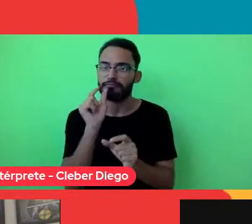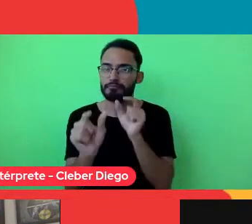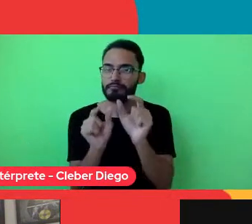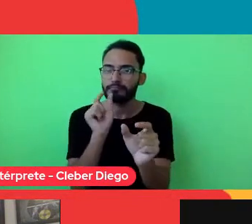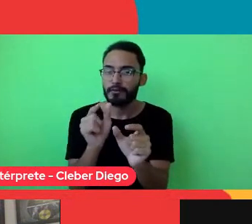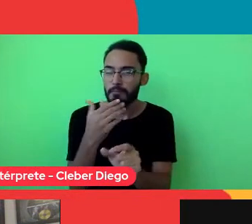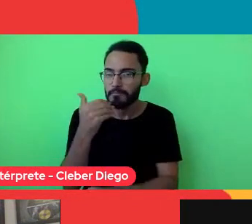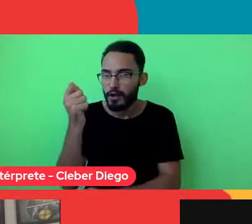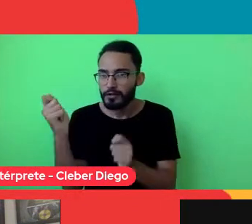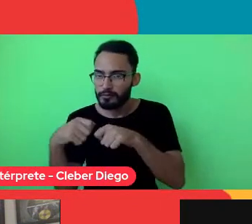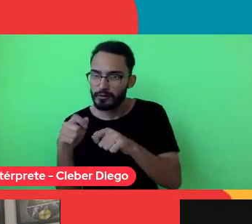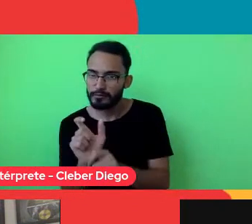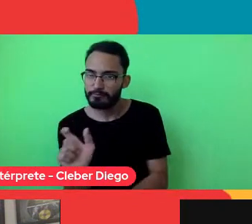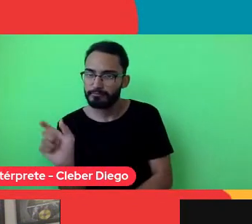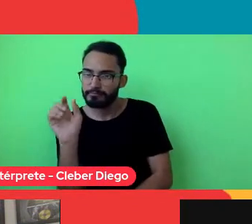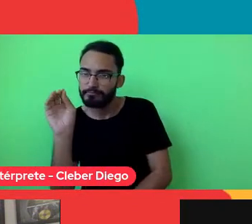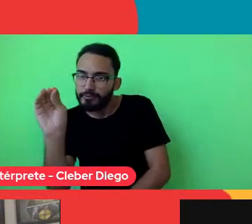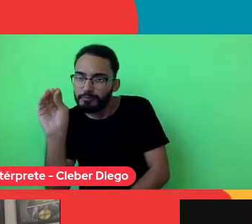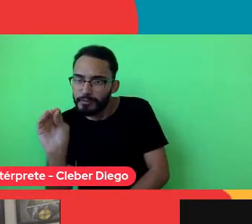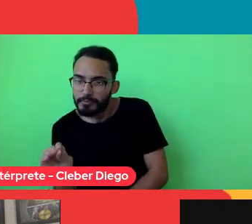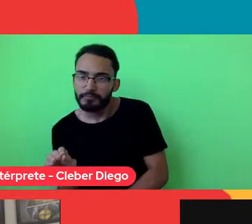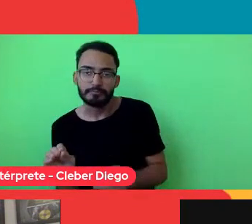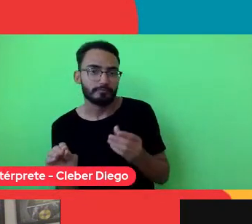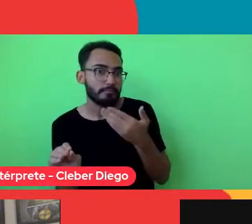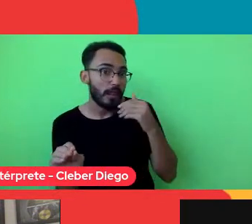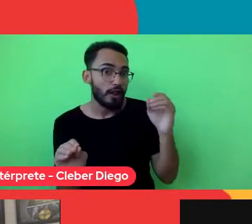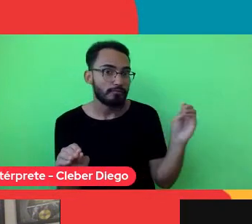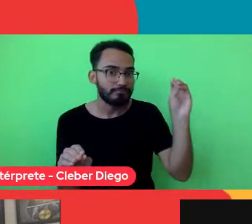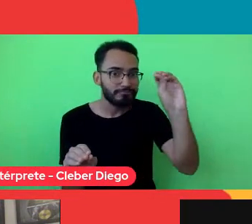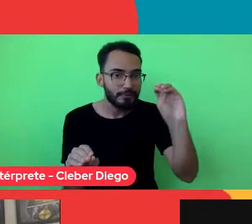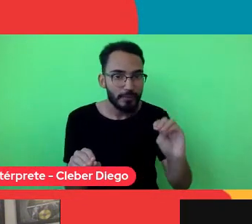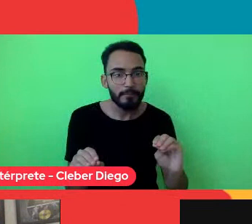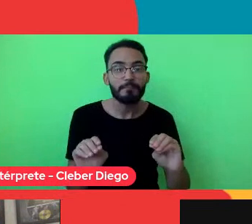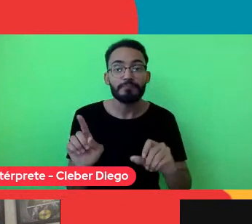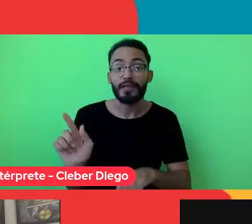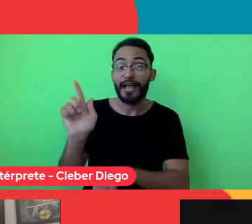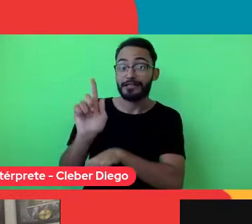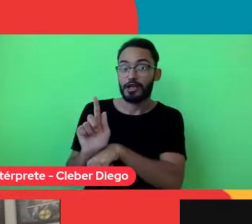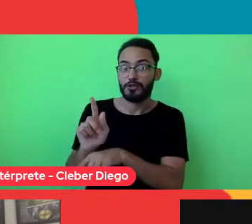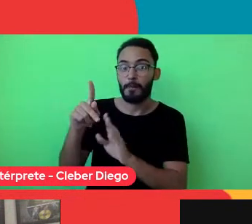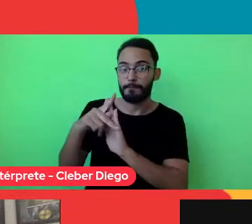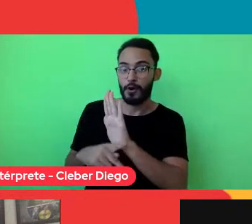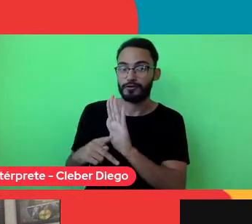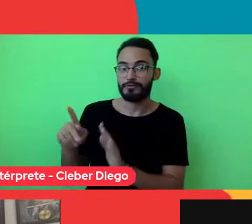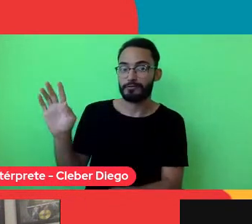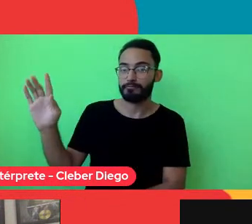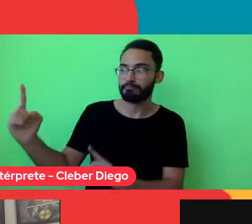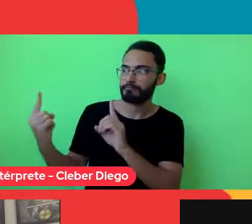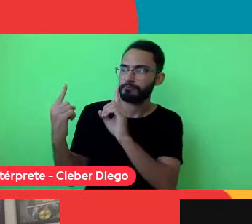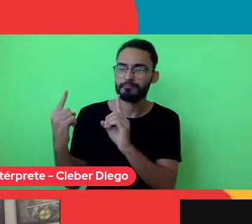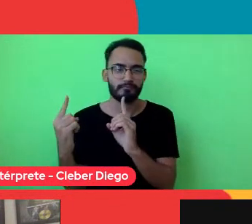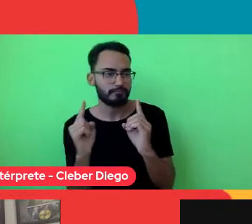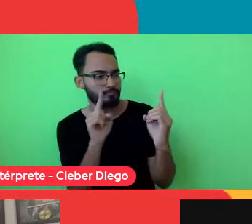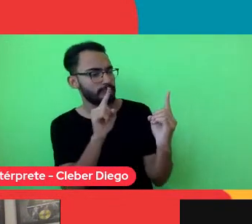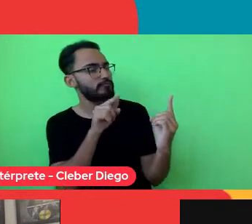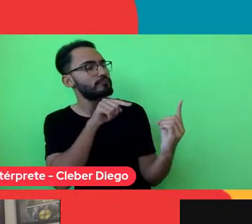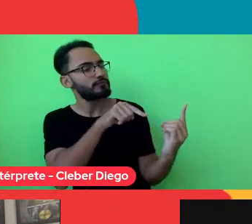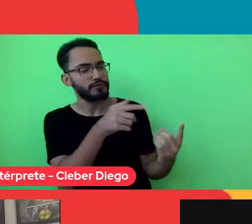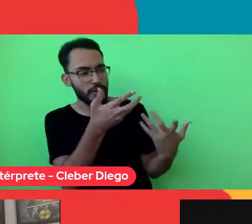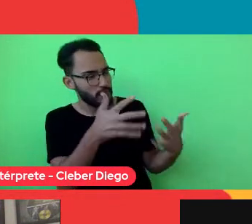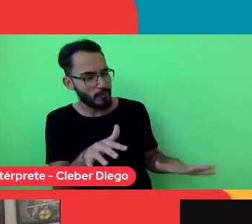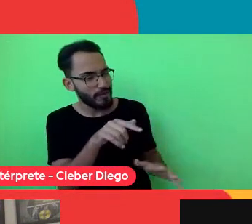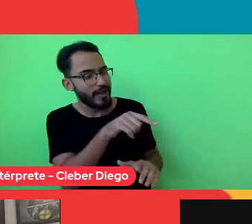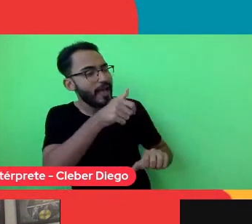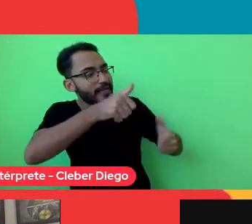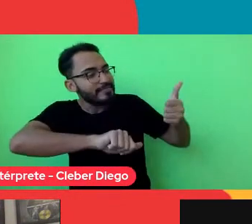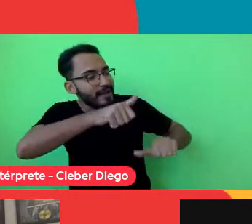melhor assim e tal. Ia conversar e um dia a gestora do meu projeto disse assim, ó, você não quer ser analista de requisito?